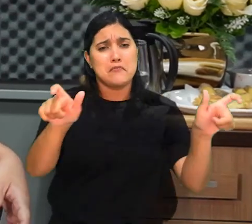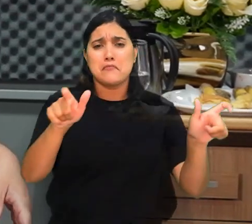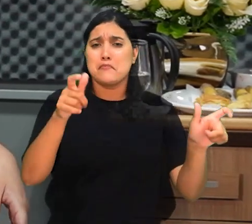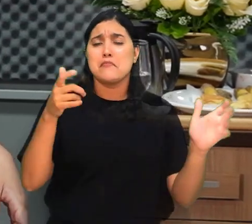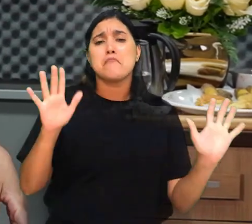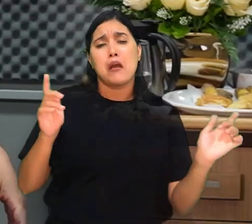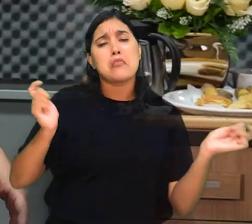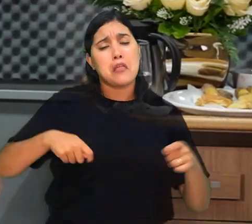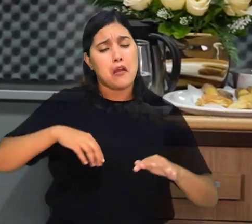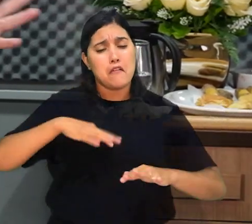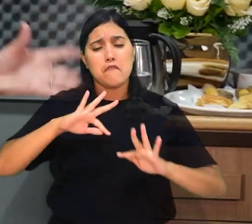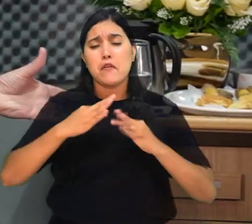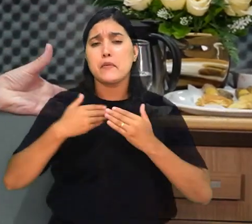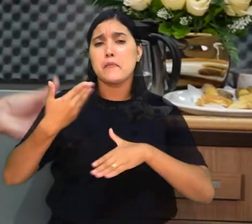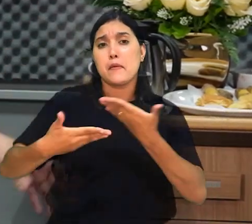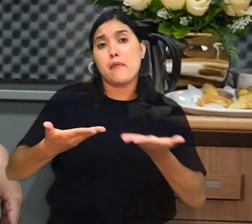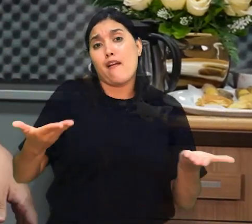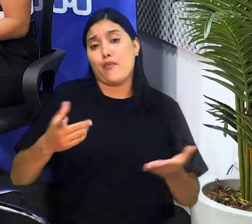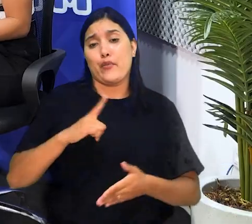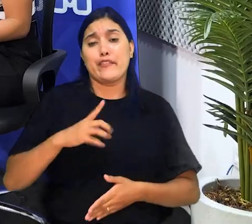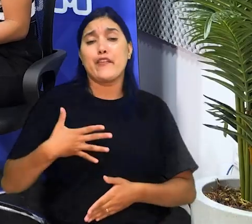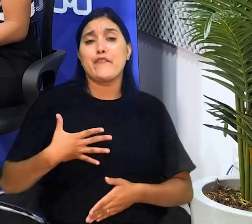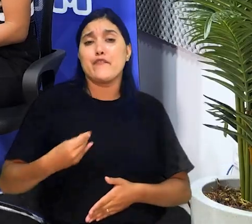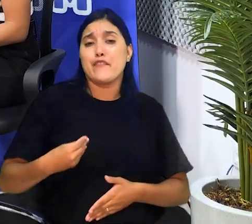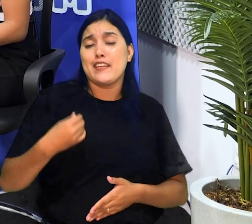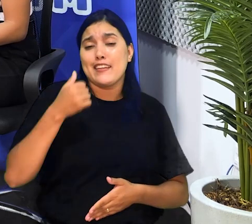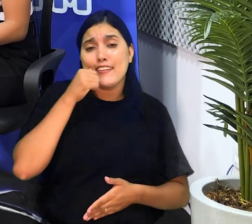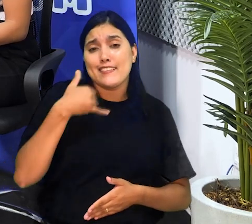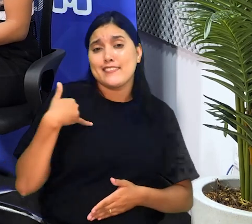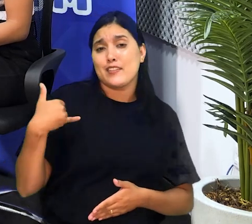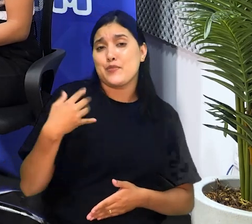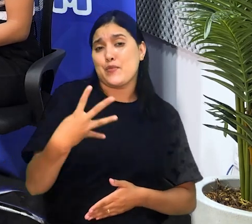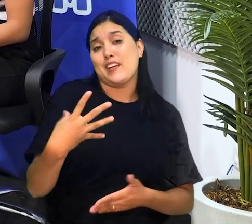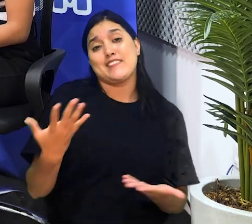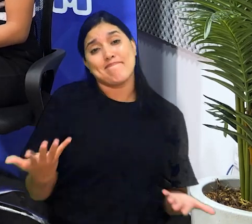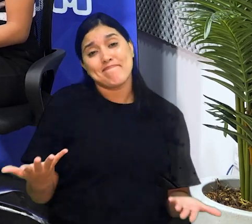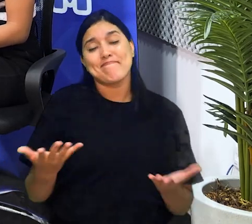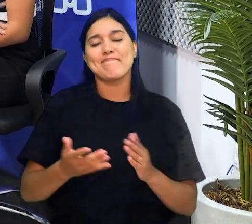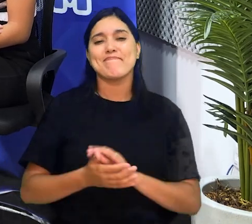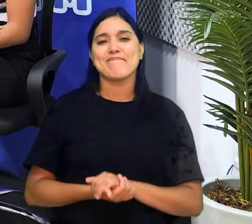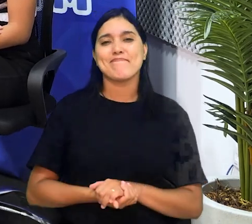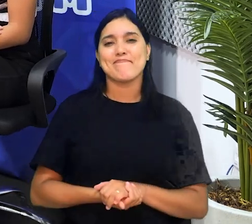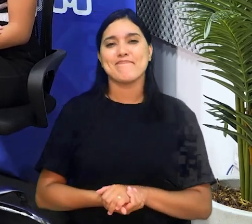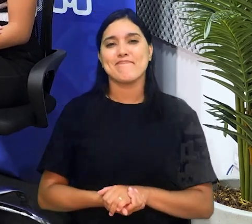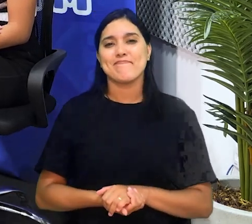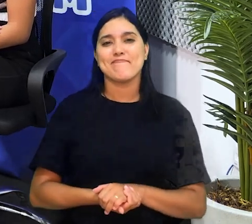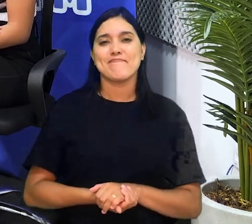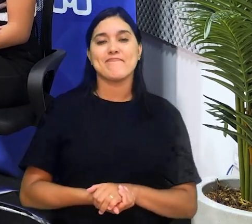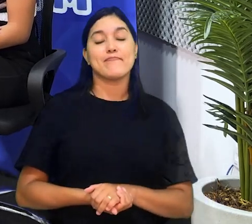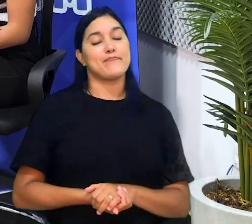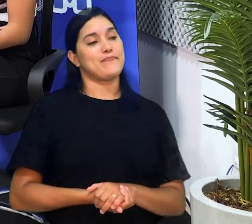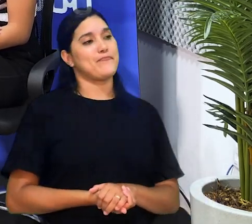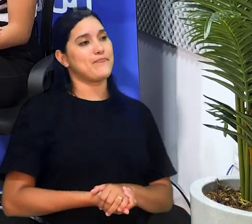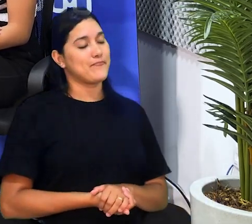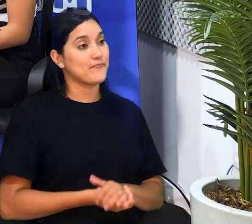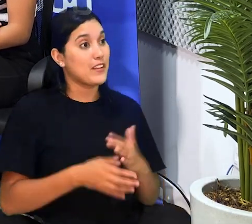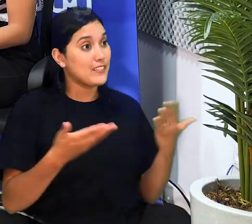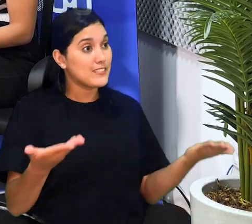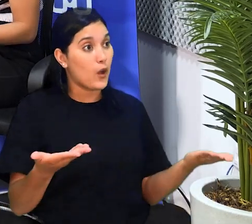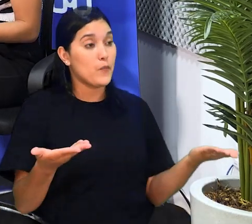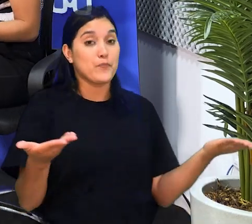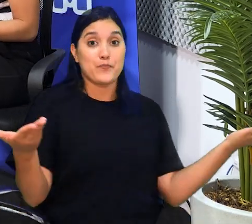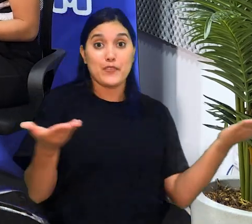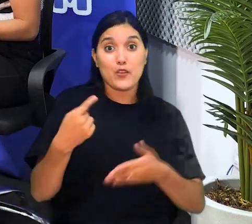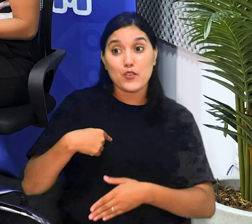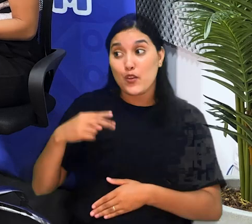Ele ele tem defeito, como qualquer outra pessoa, mas nada impediu da gente construir a nossa família. Tanto que a gente tem uma filha de 4